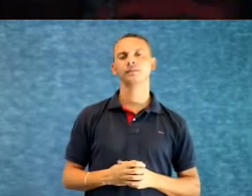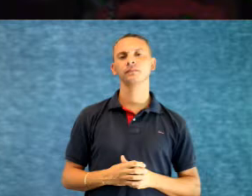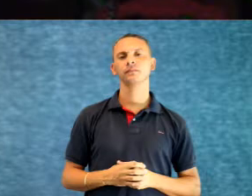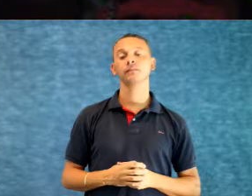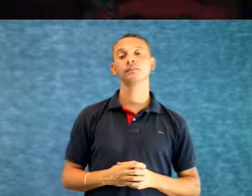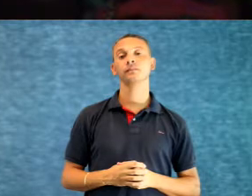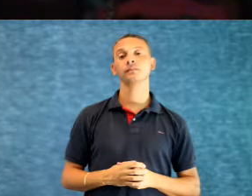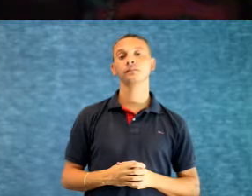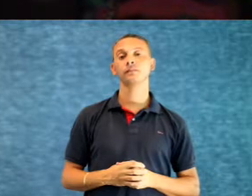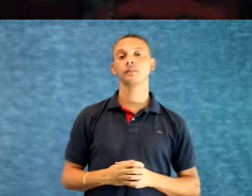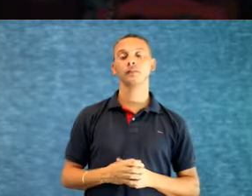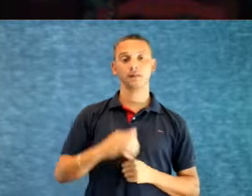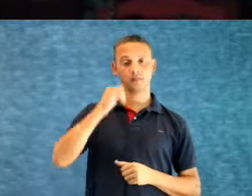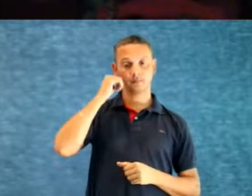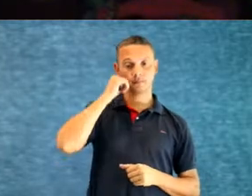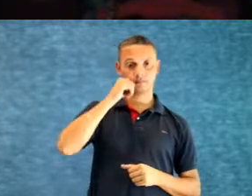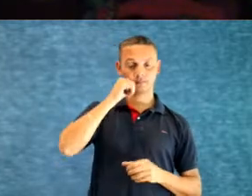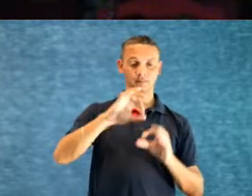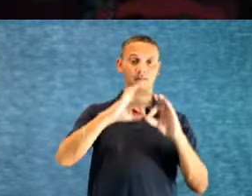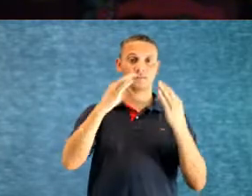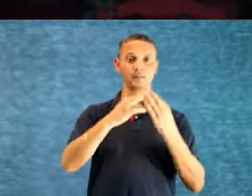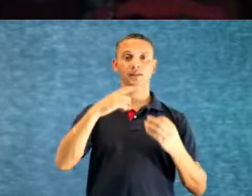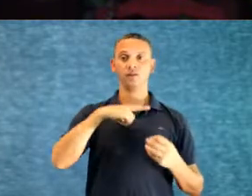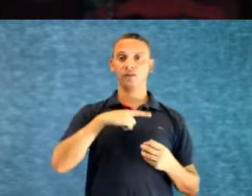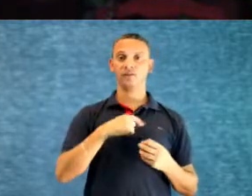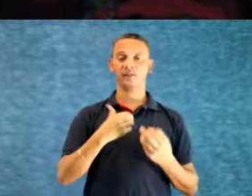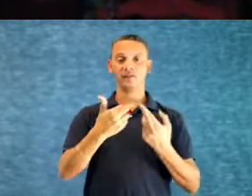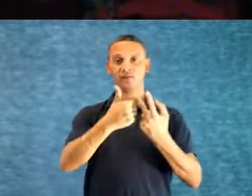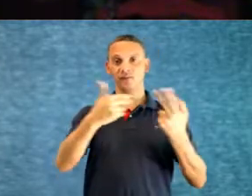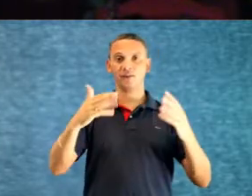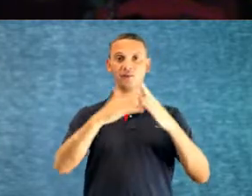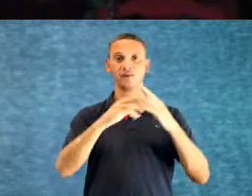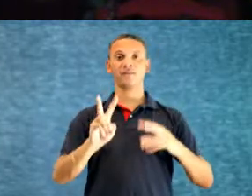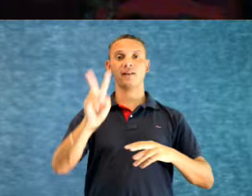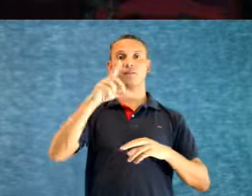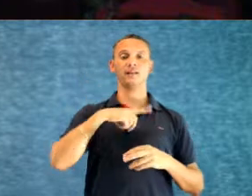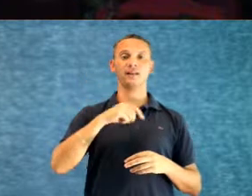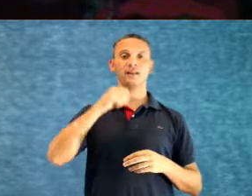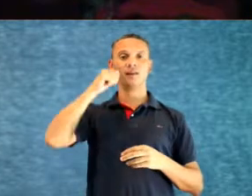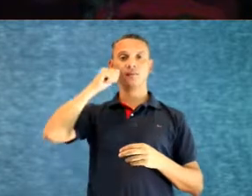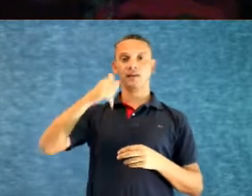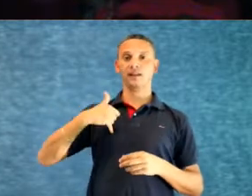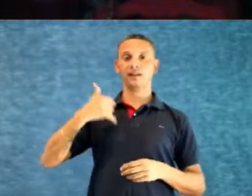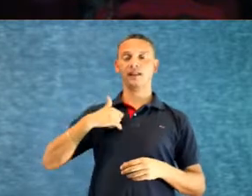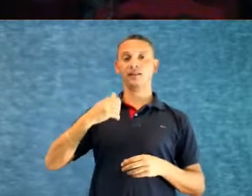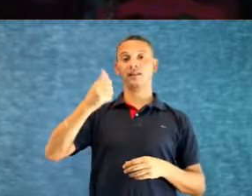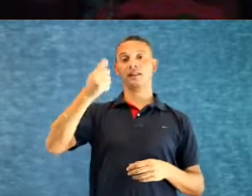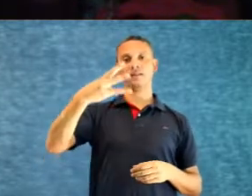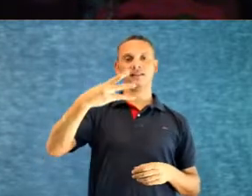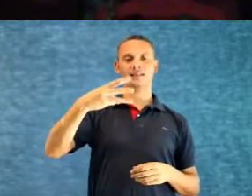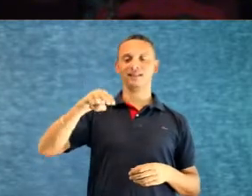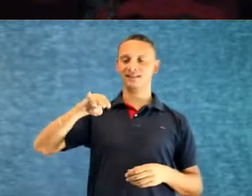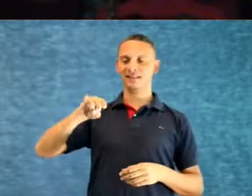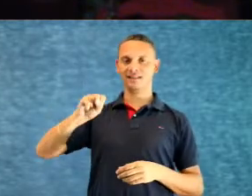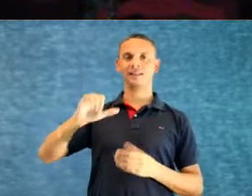um convento de freiras que a acolhia, que não havia escolas para meninas, né? A lei autorizando a abertura de escolas